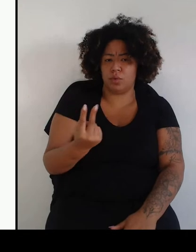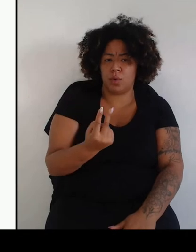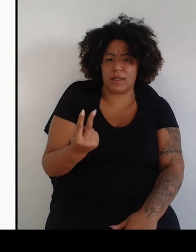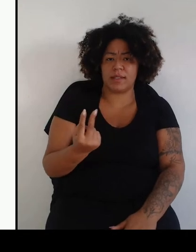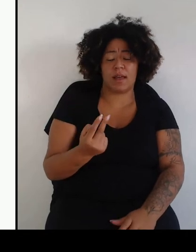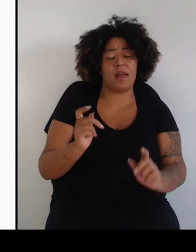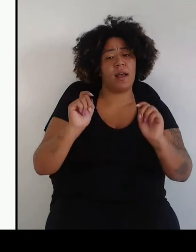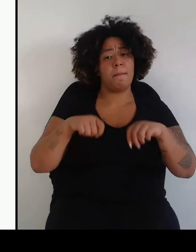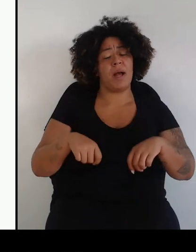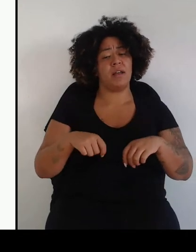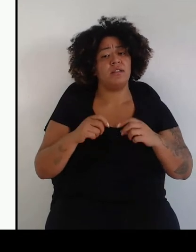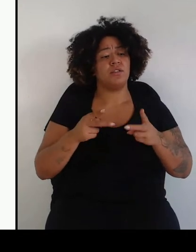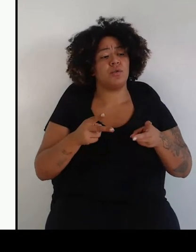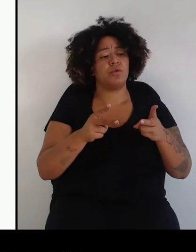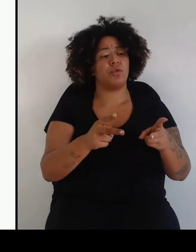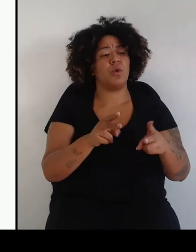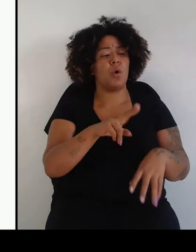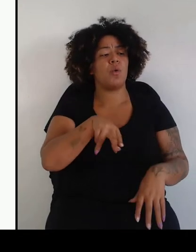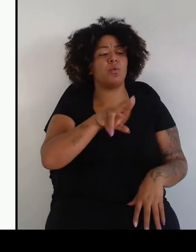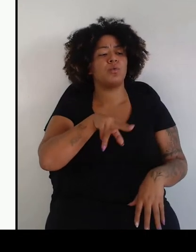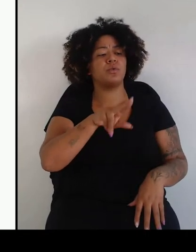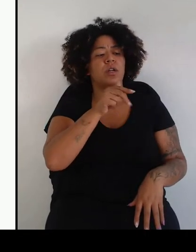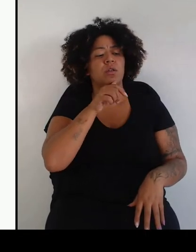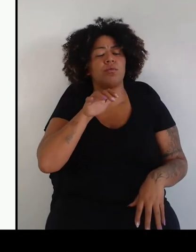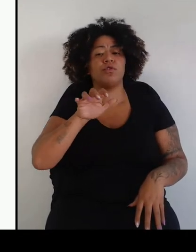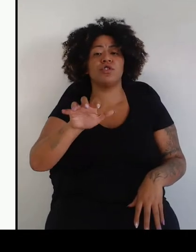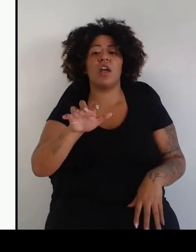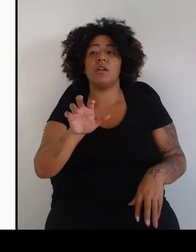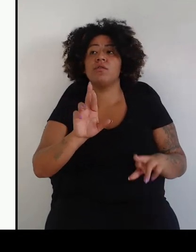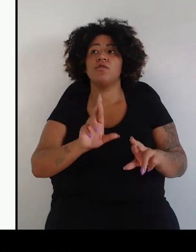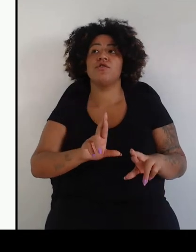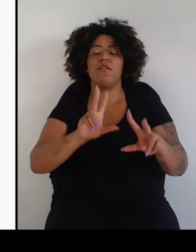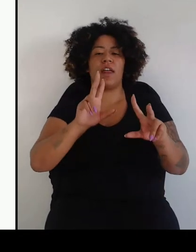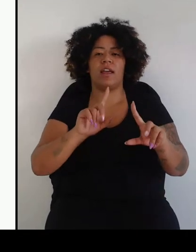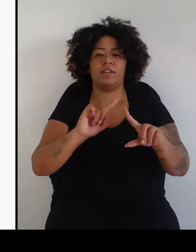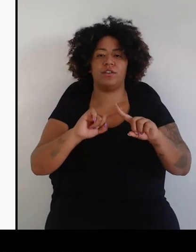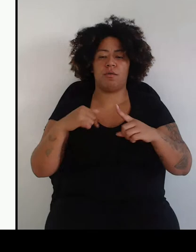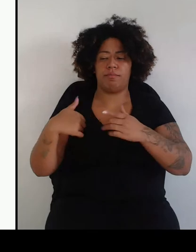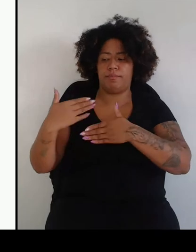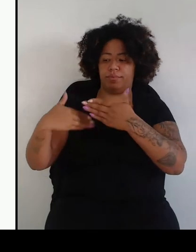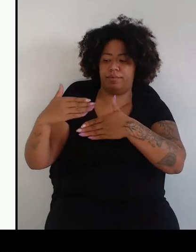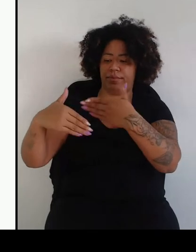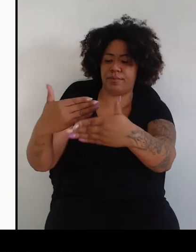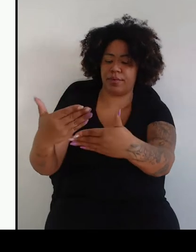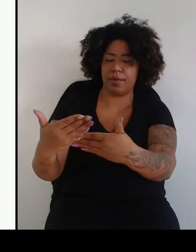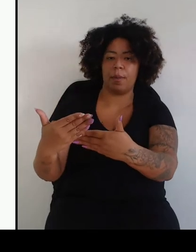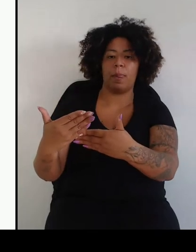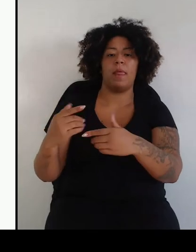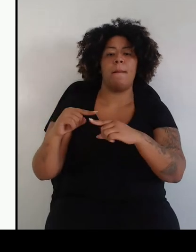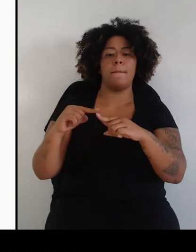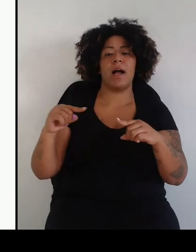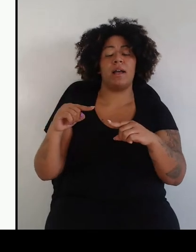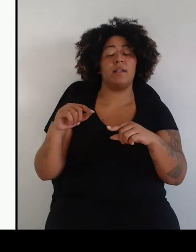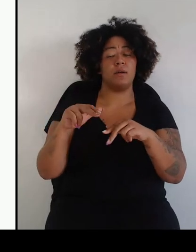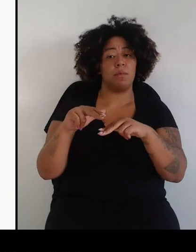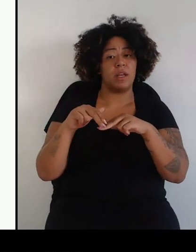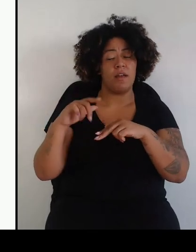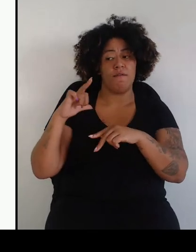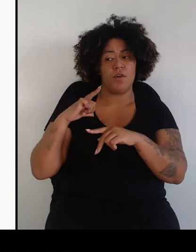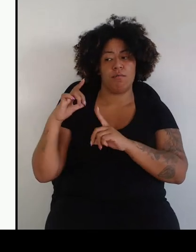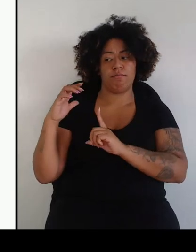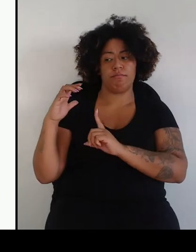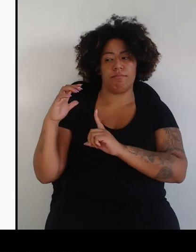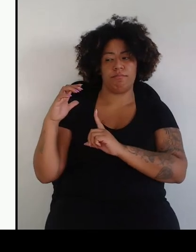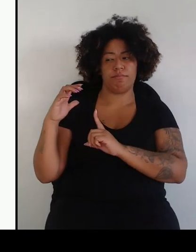ele continua a pensar em diversas formas nas próximas décadas influenciado pela pelos